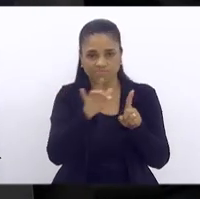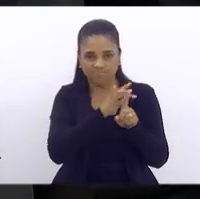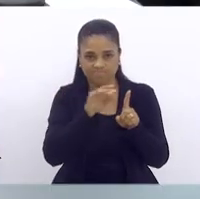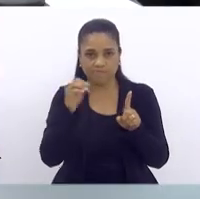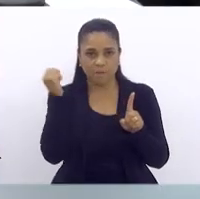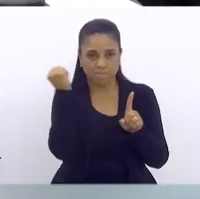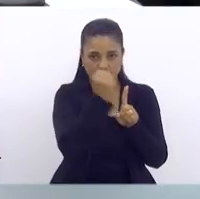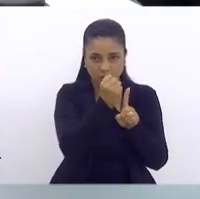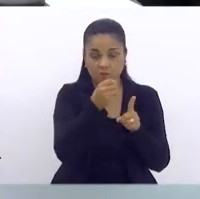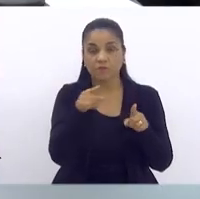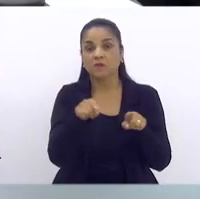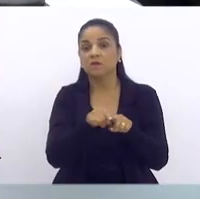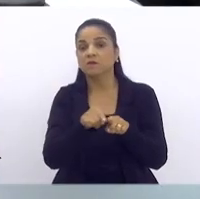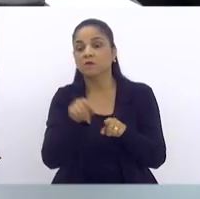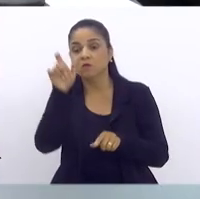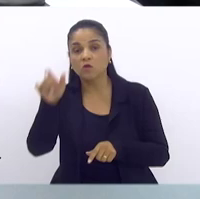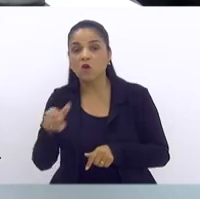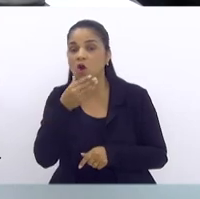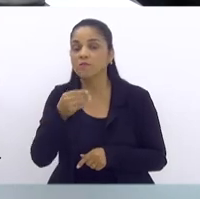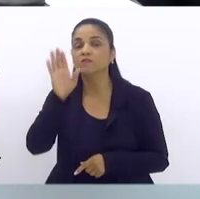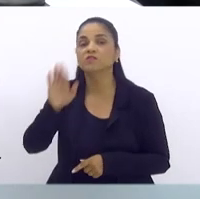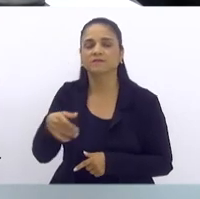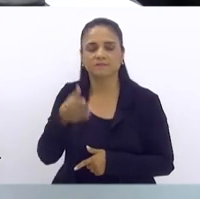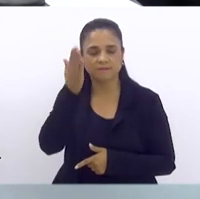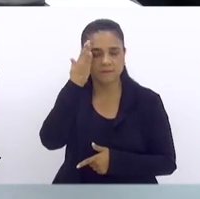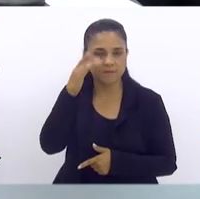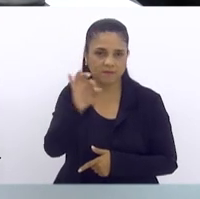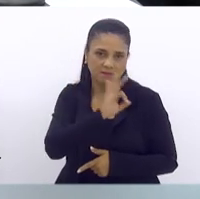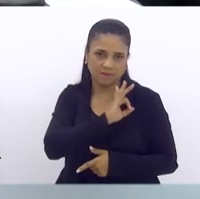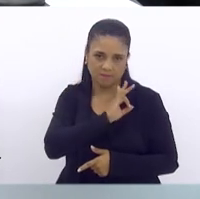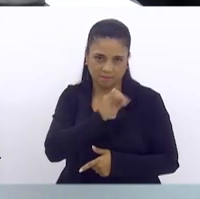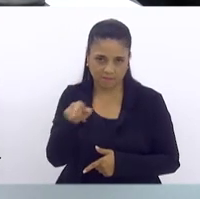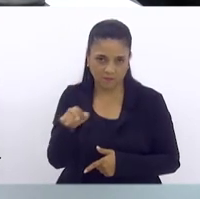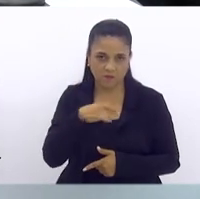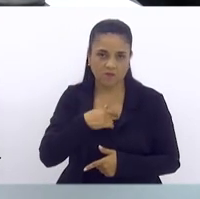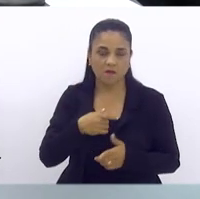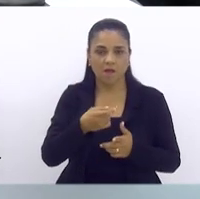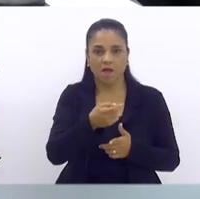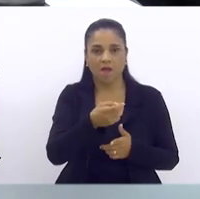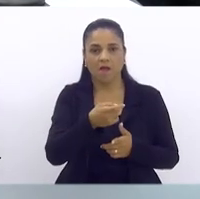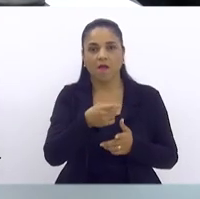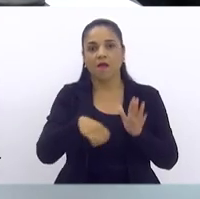polícia já sabia que aquele sujeito tinha antecedentes criminais, mas também as pessoas